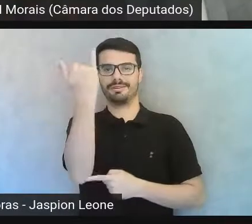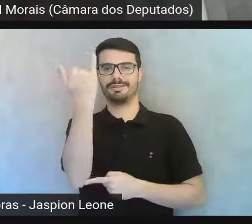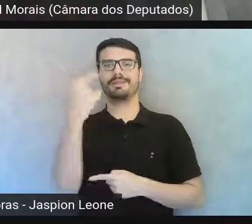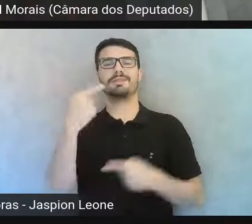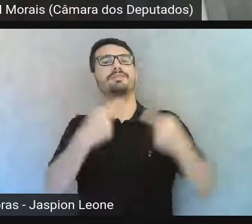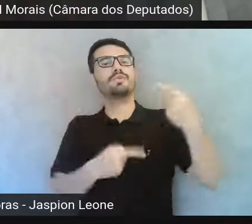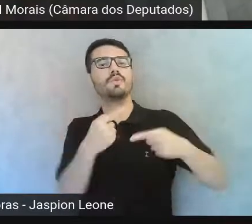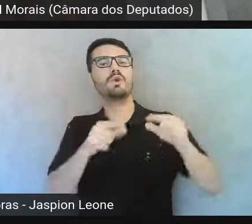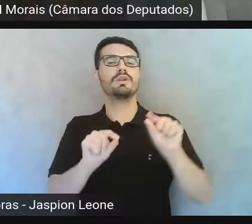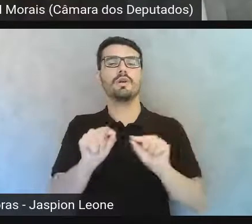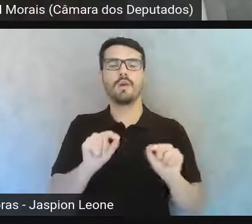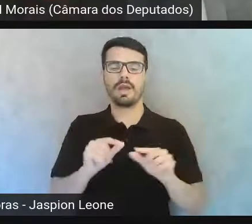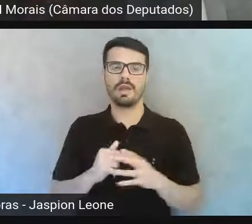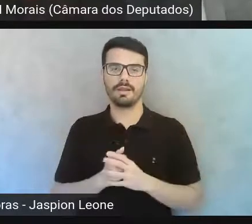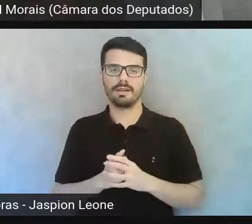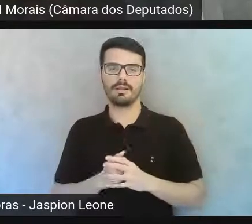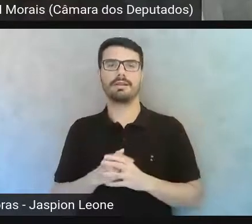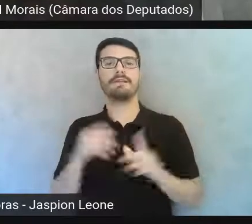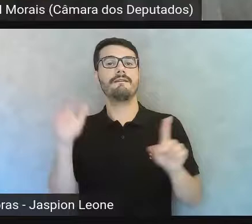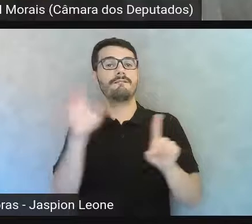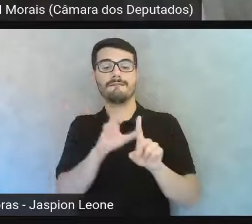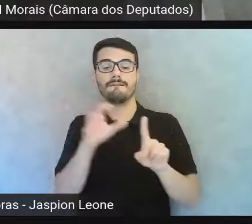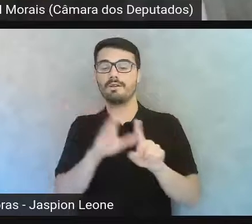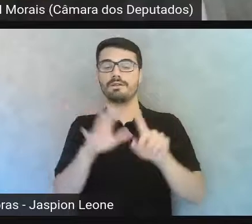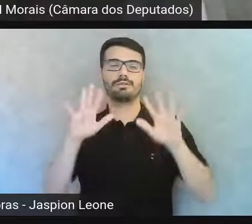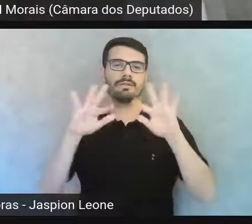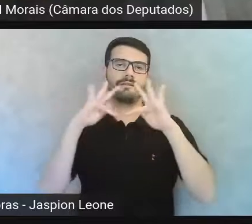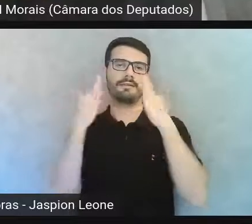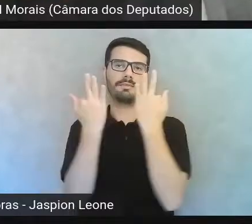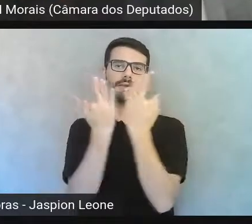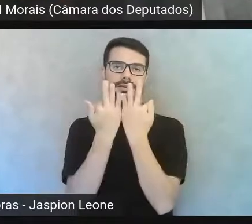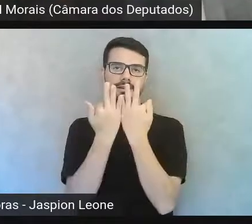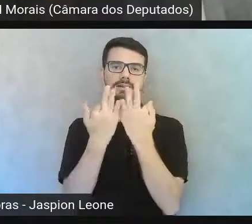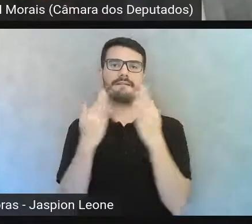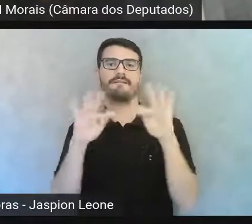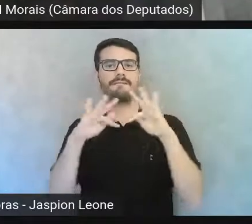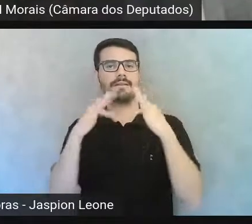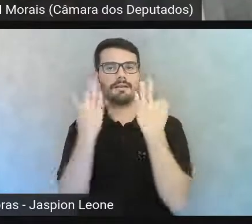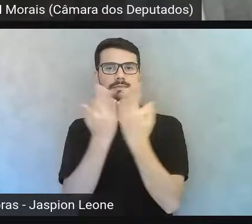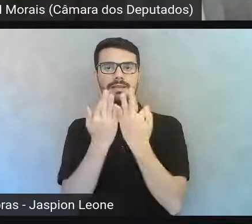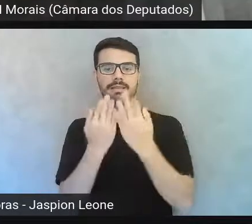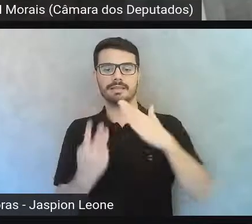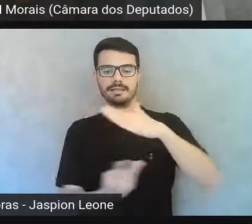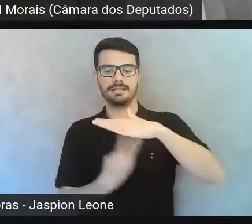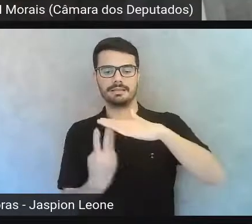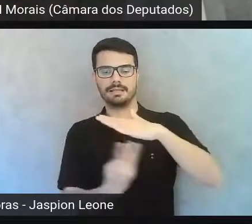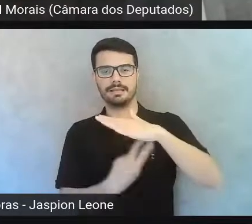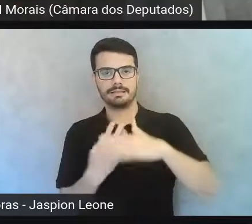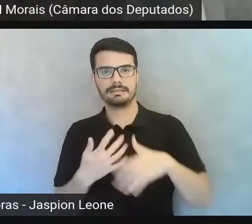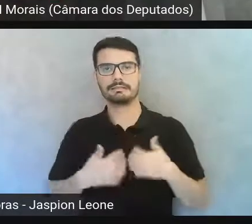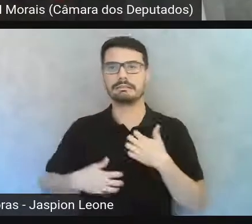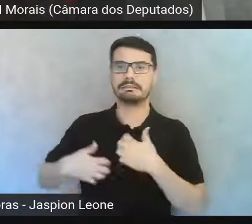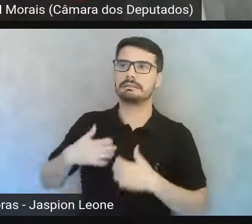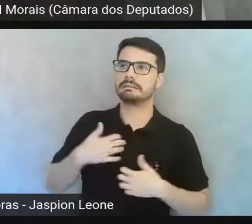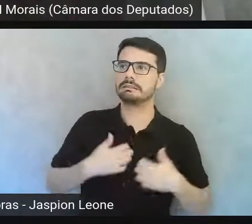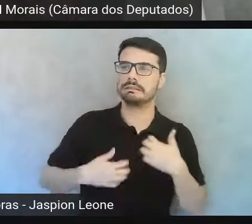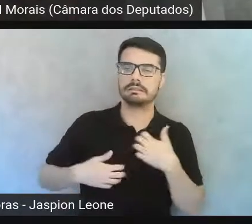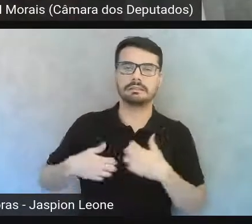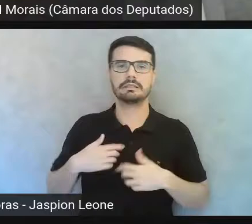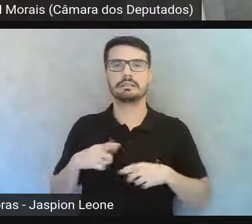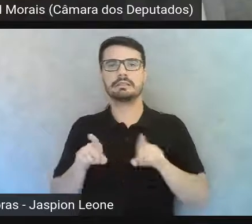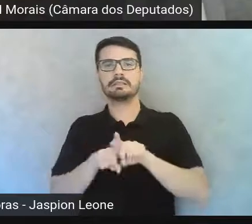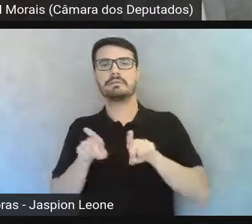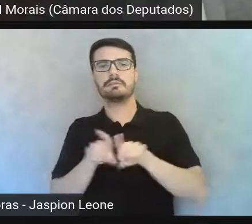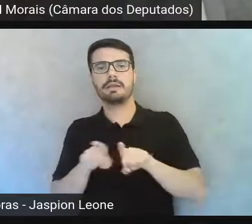que afeta muitas famílias, né? As famílias dos terceirizados e também a própria forma de